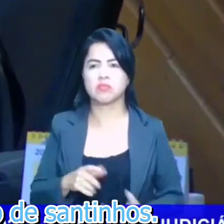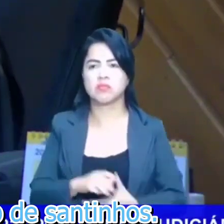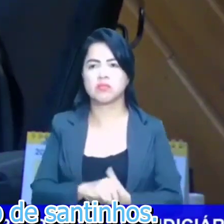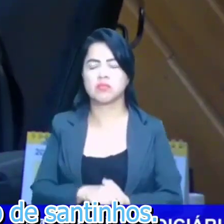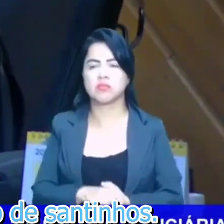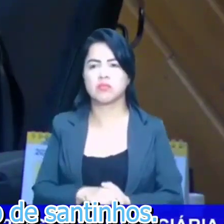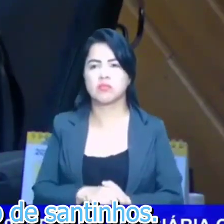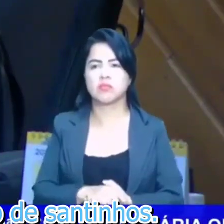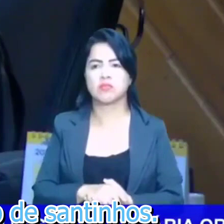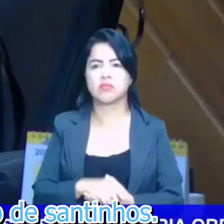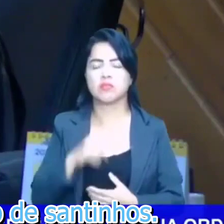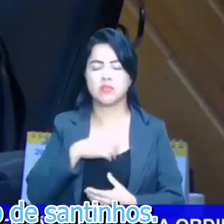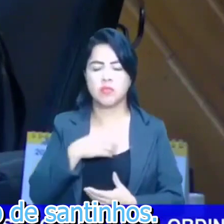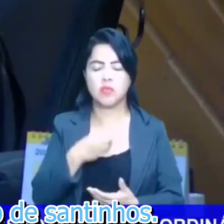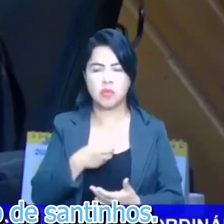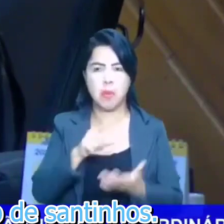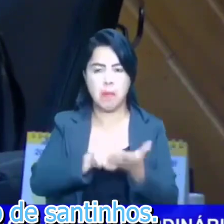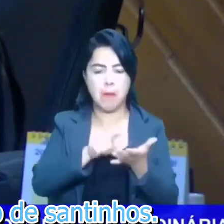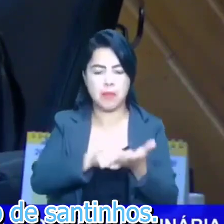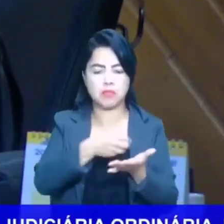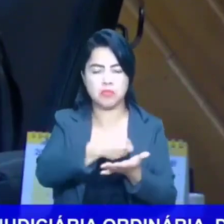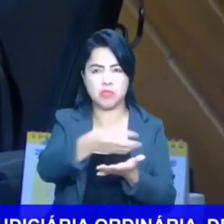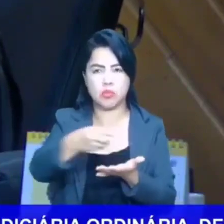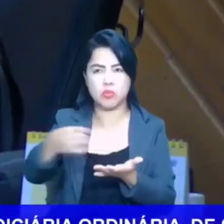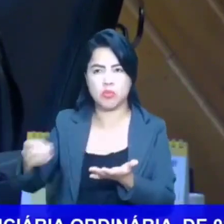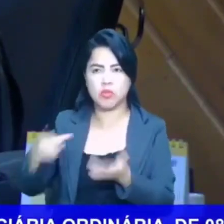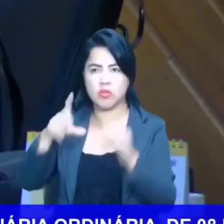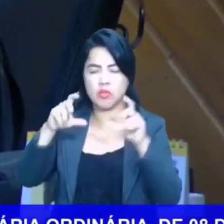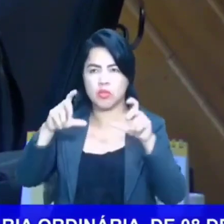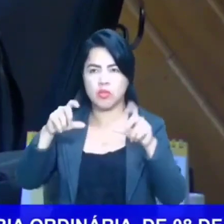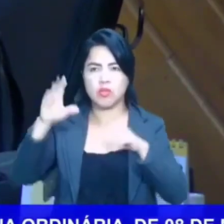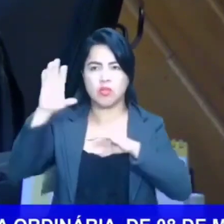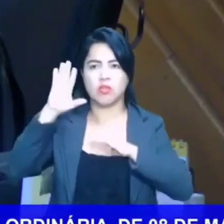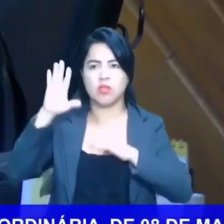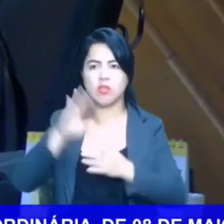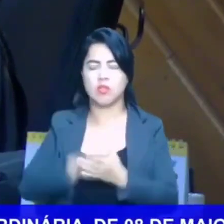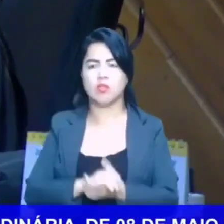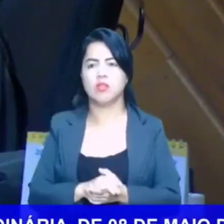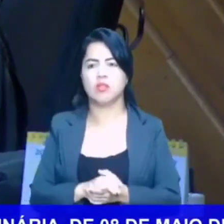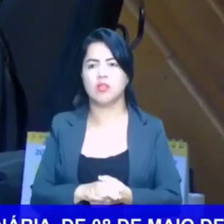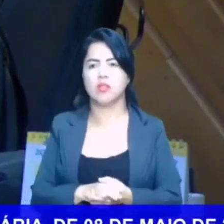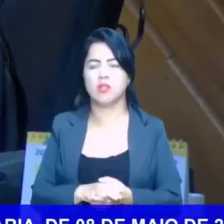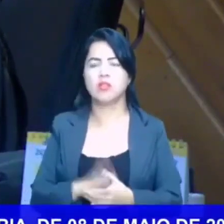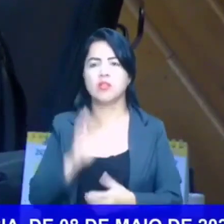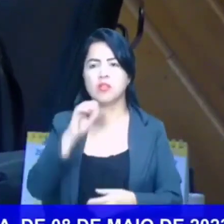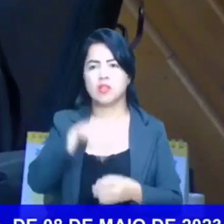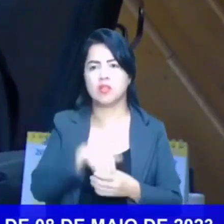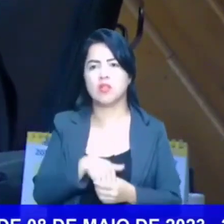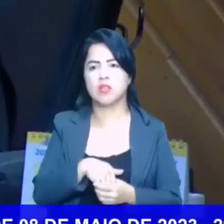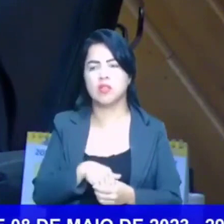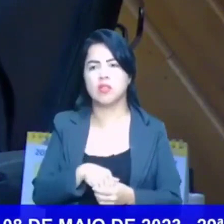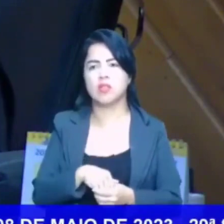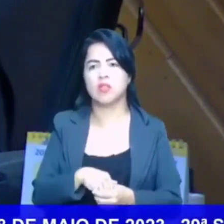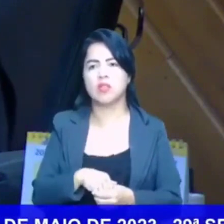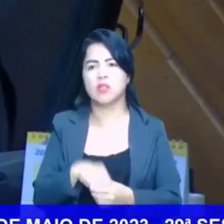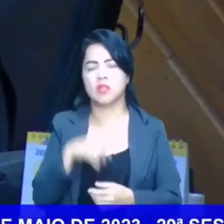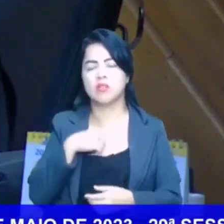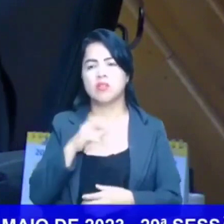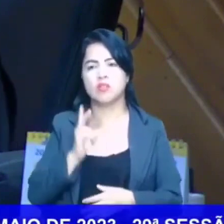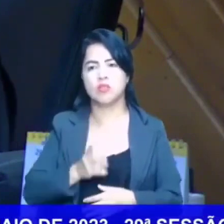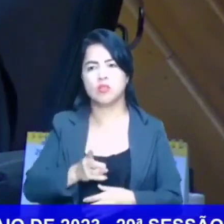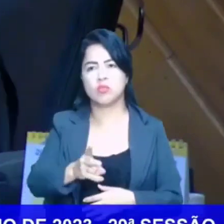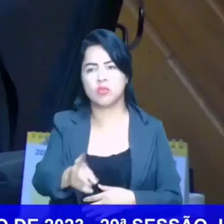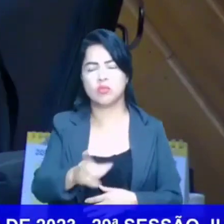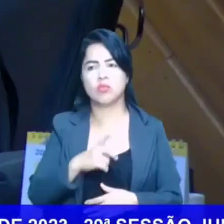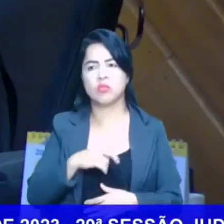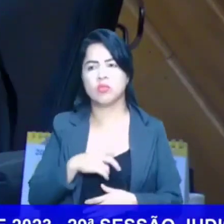famigerado derramamento de santinhos. Então, para não ser cansativo, eu vou votar no sentido, né, de manter